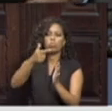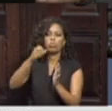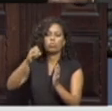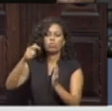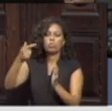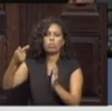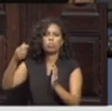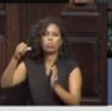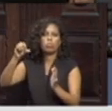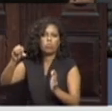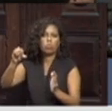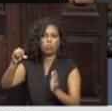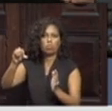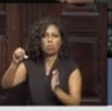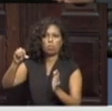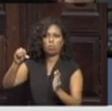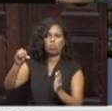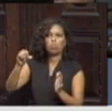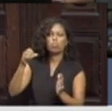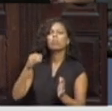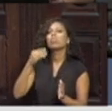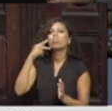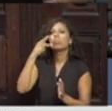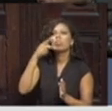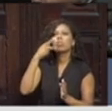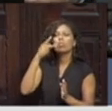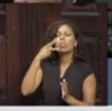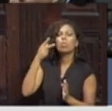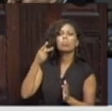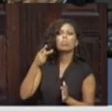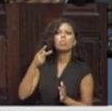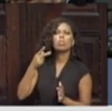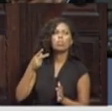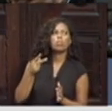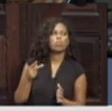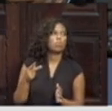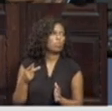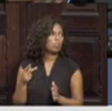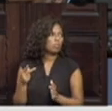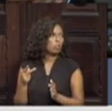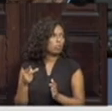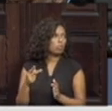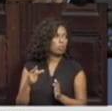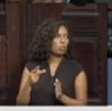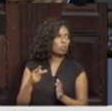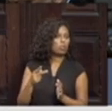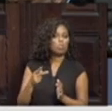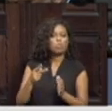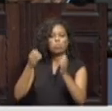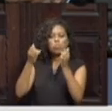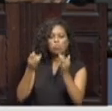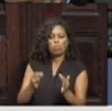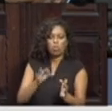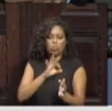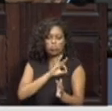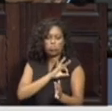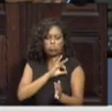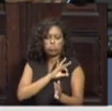dispõe sobre a padronização do critério de seleção para o ingresso na Polícia Militar do Estado do Rio de Janeiro e altera as